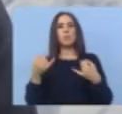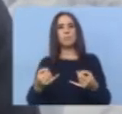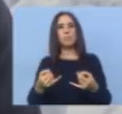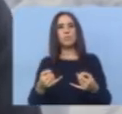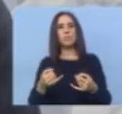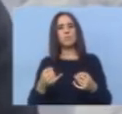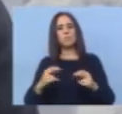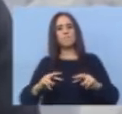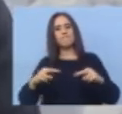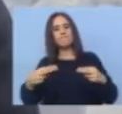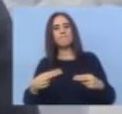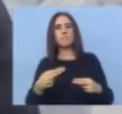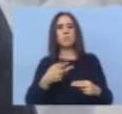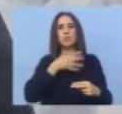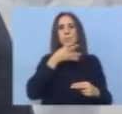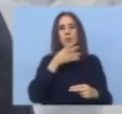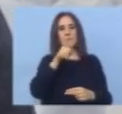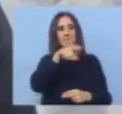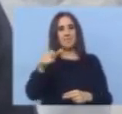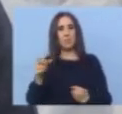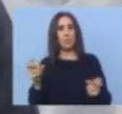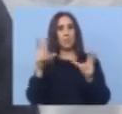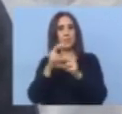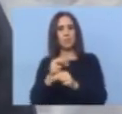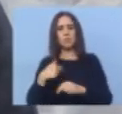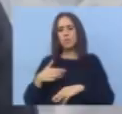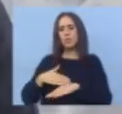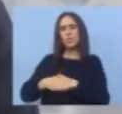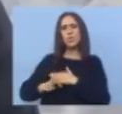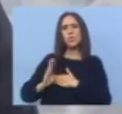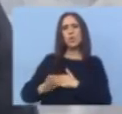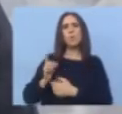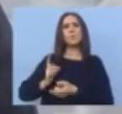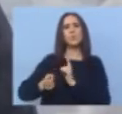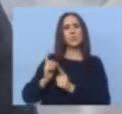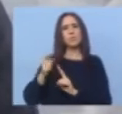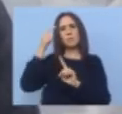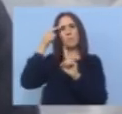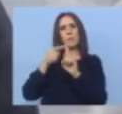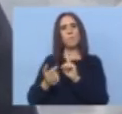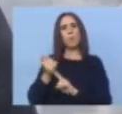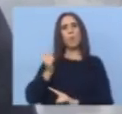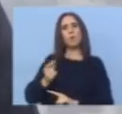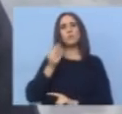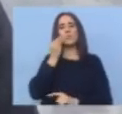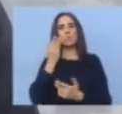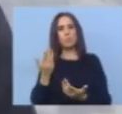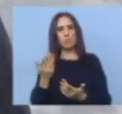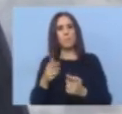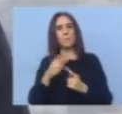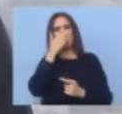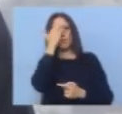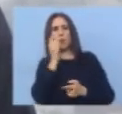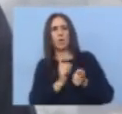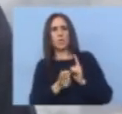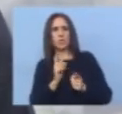processo de transição, de explicar aos novos o que é que nós fizemos, quais é que foram as metas que nós alcançamos e como, quais é que são as dificuldades,